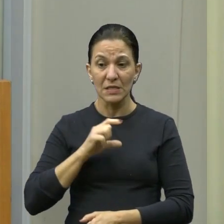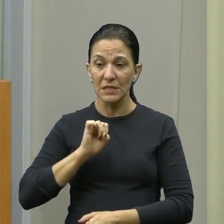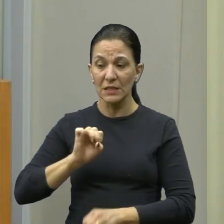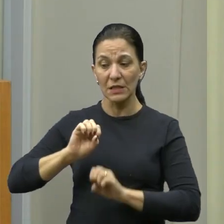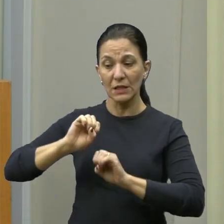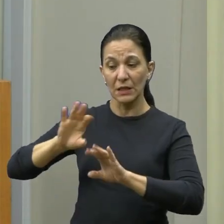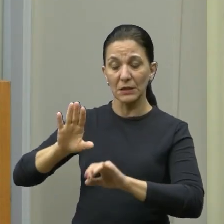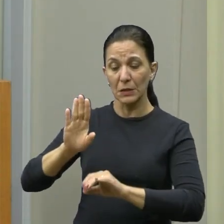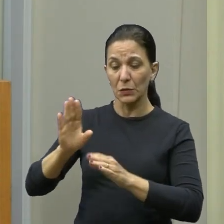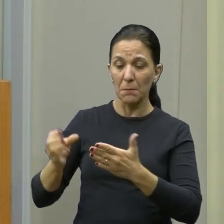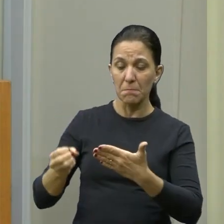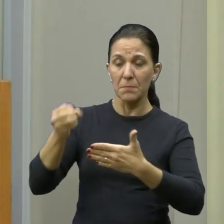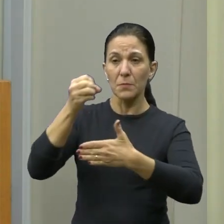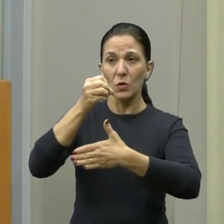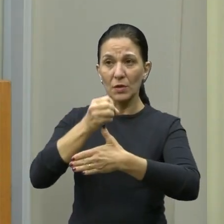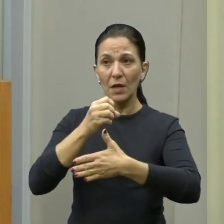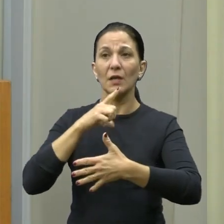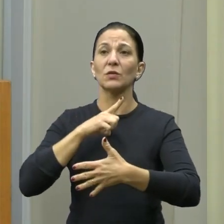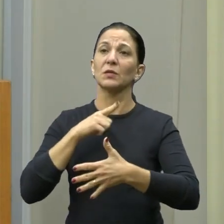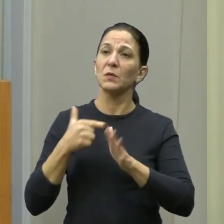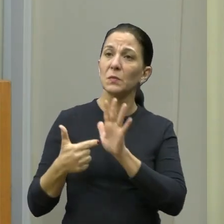mostrar que a educação é uma prioridade.